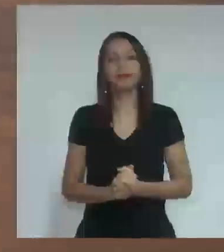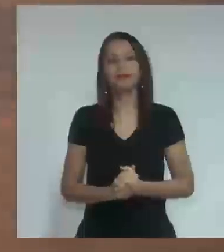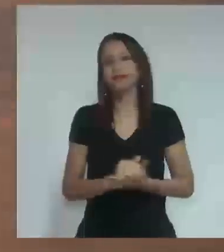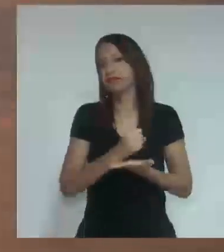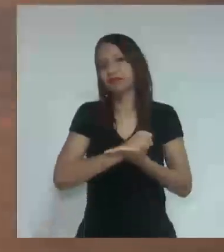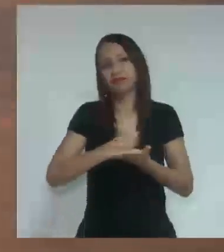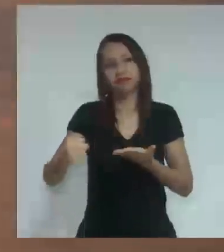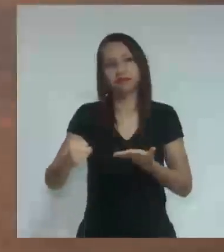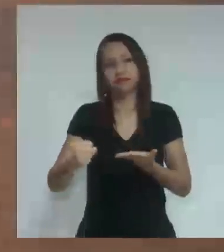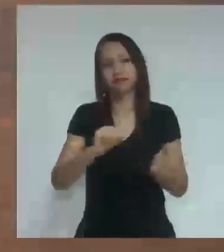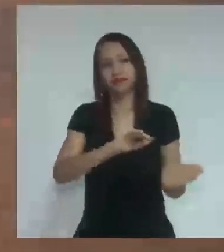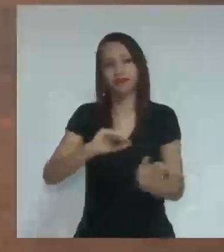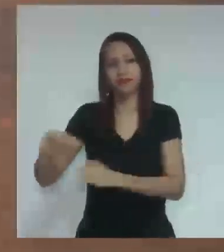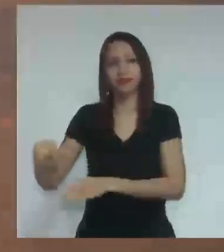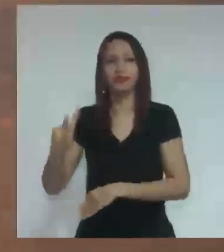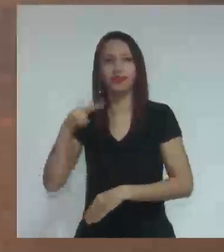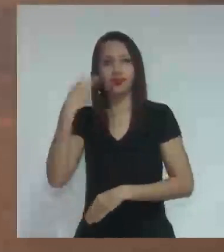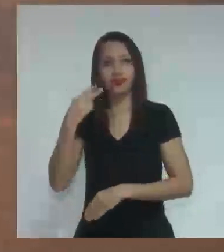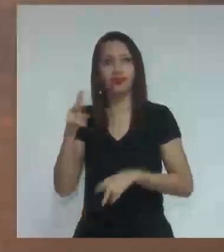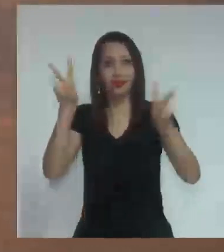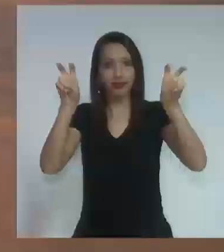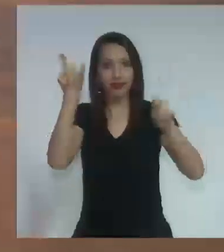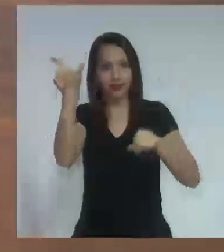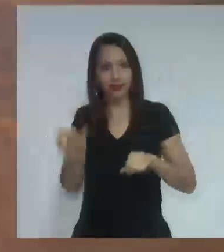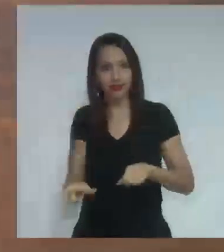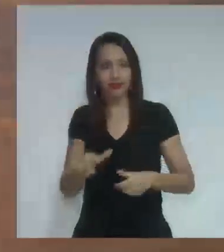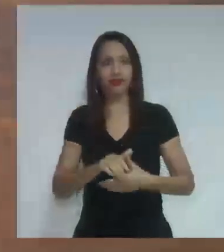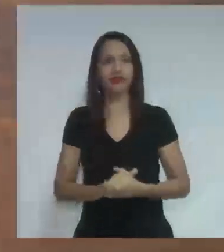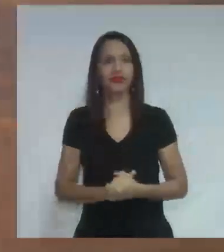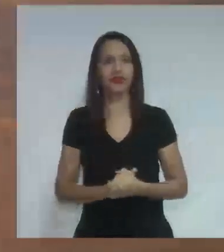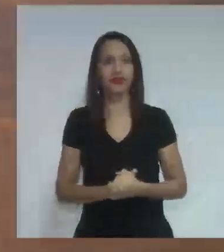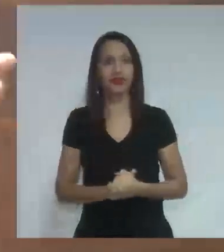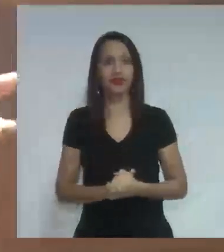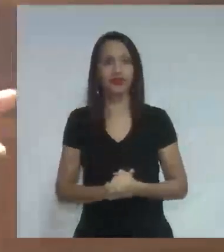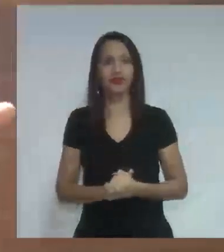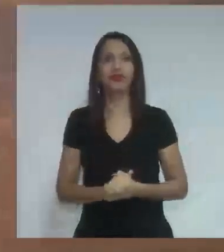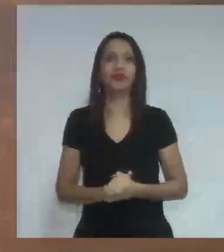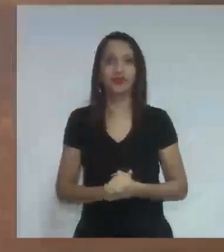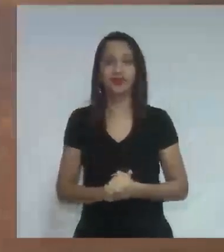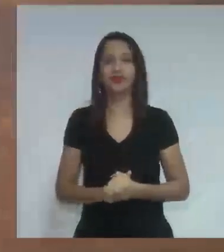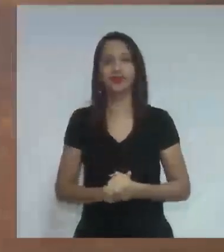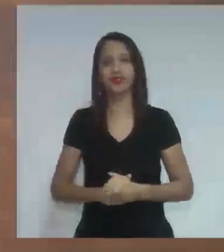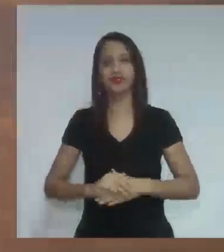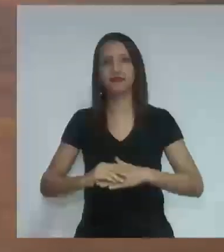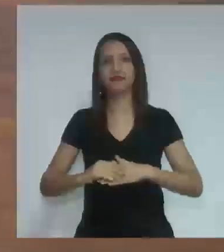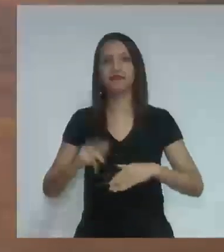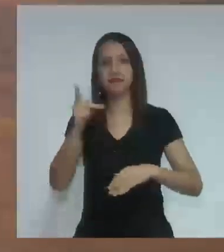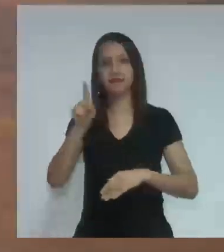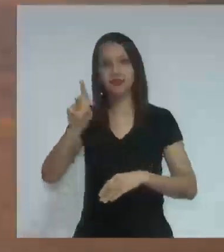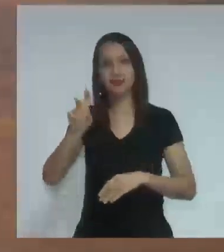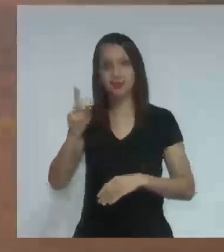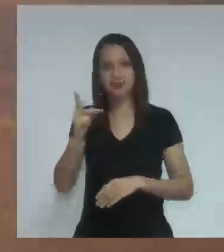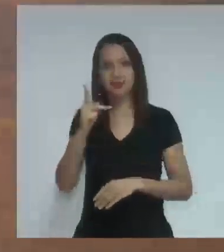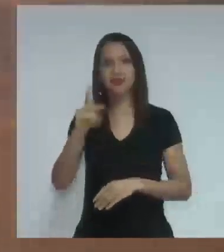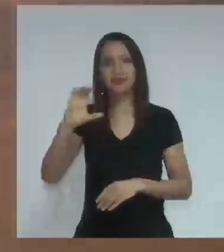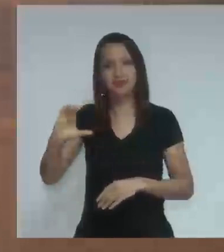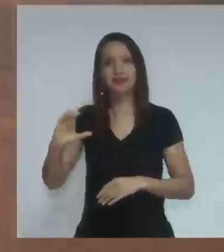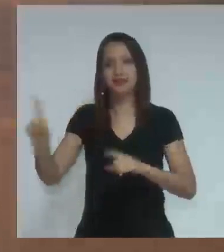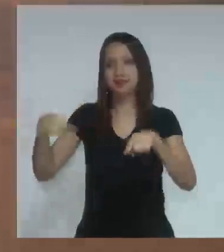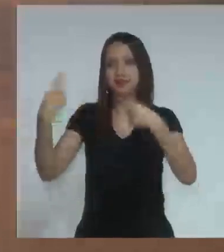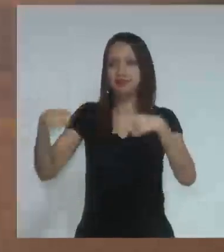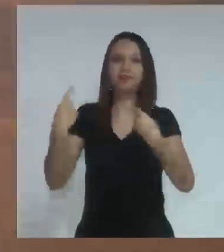também. Vereador em questão, falando que o telhado era superfaturado, foi atacado. Eu fui